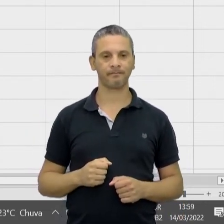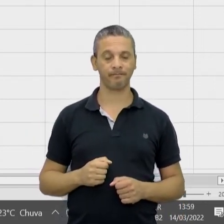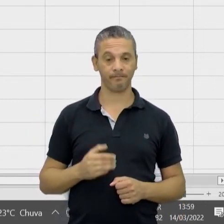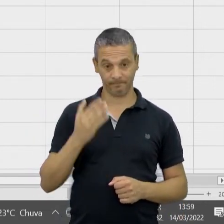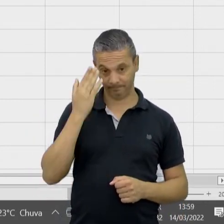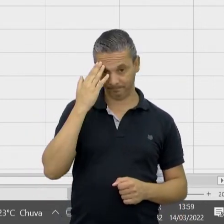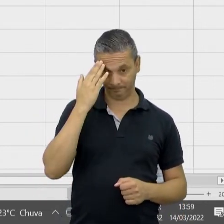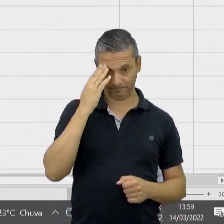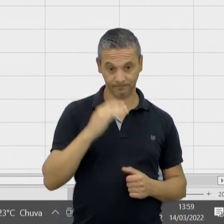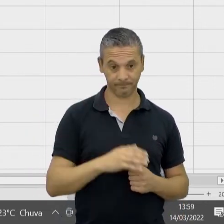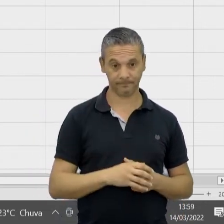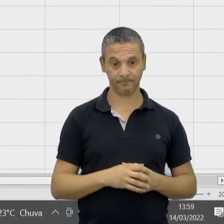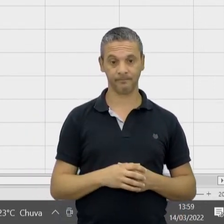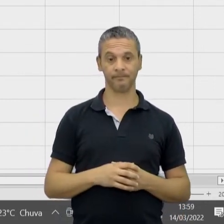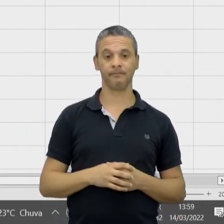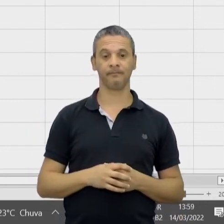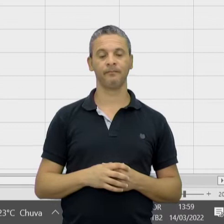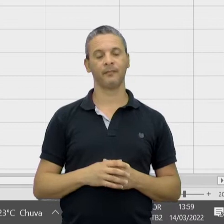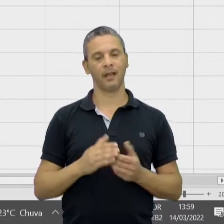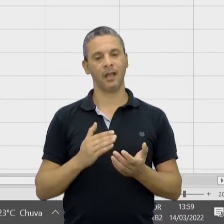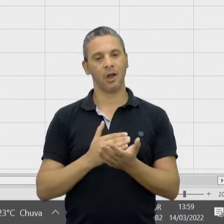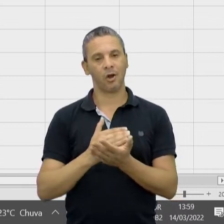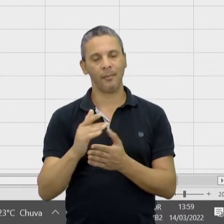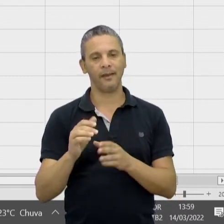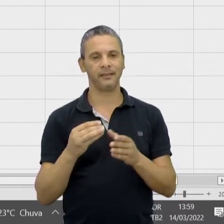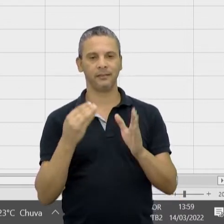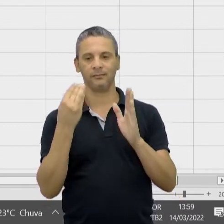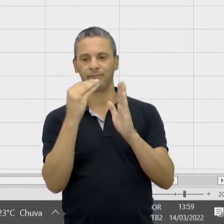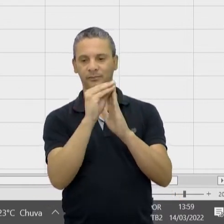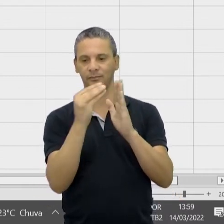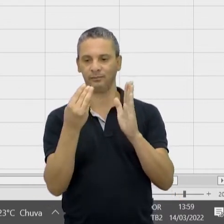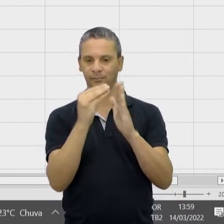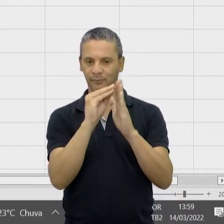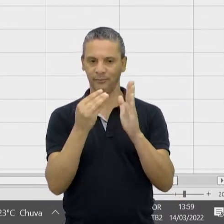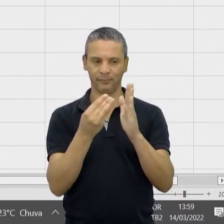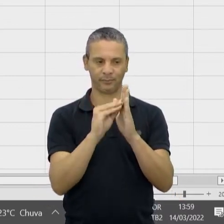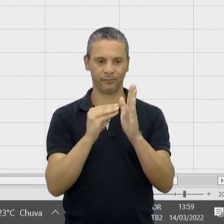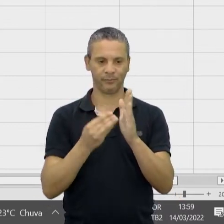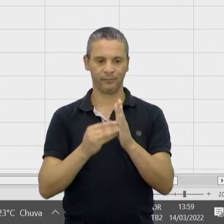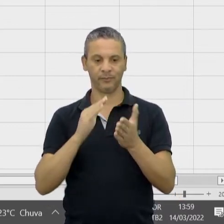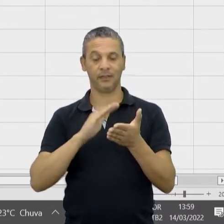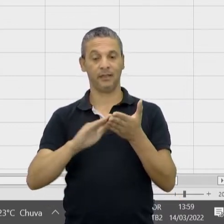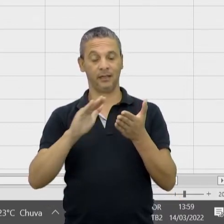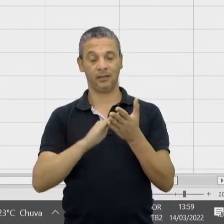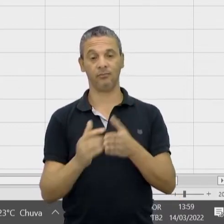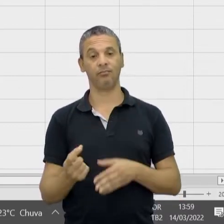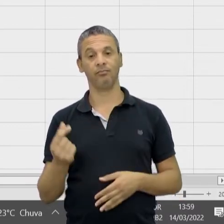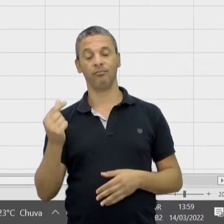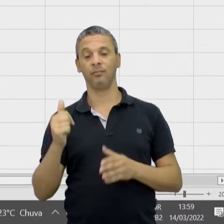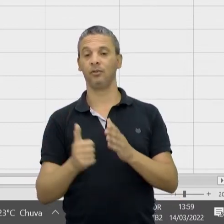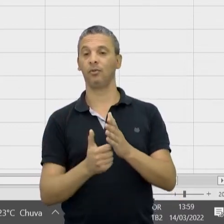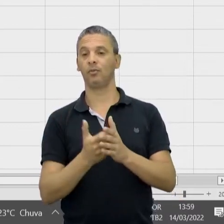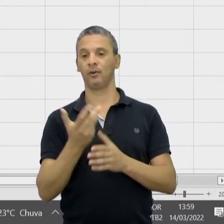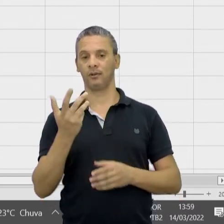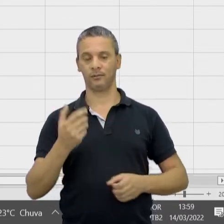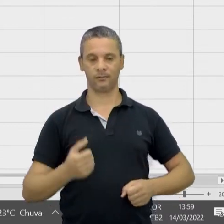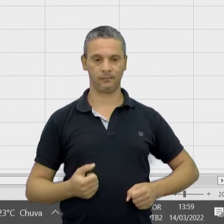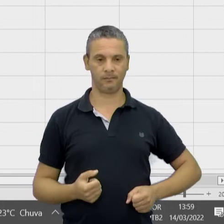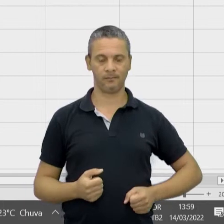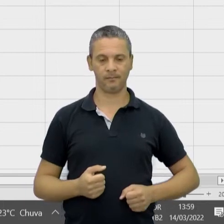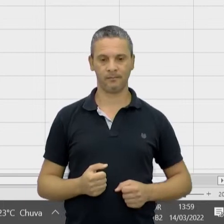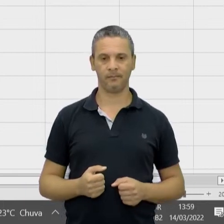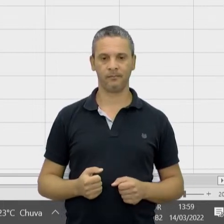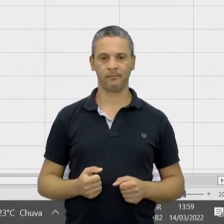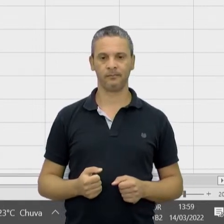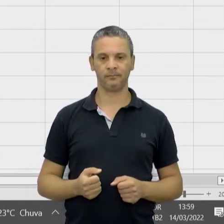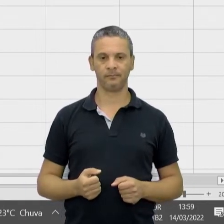bom? E aí a gente vai começar então com a descrição da despesa e o valor da despesa. Então vamos lá.